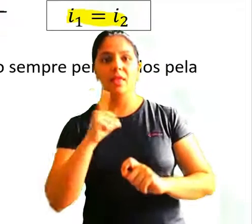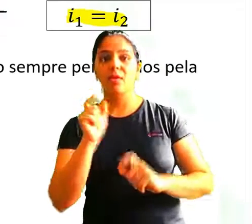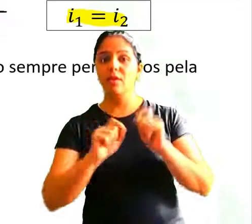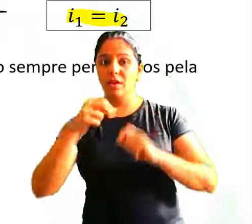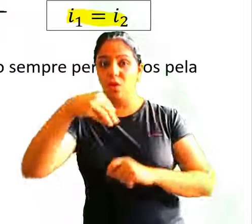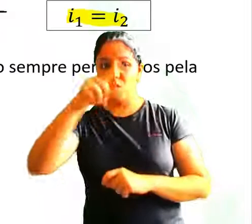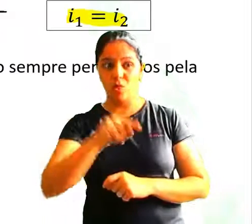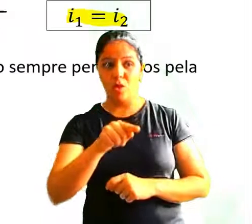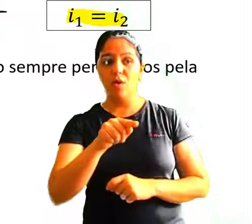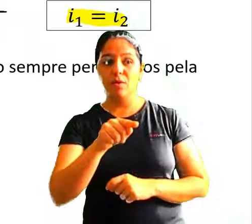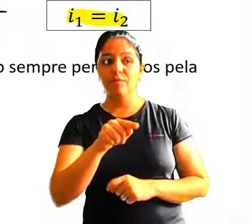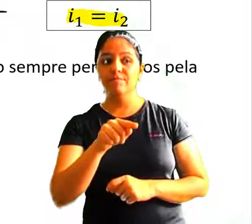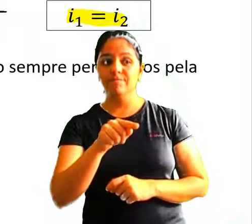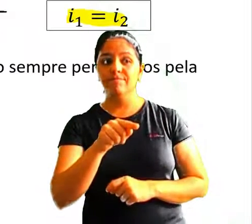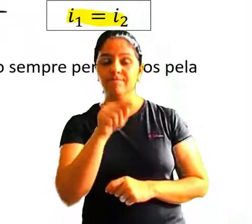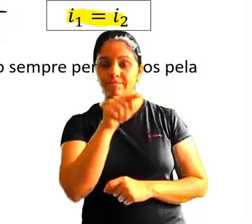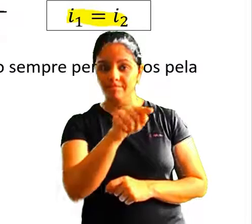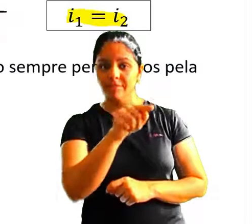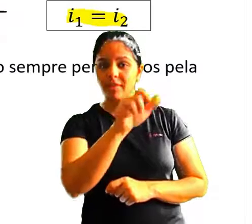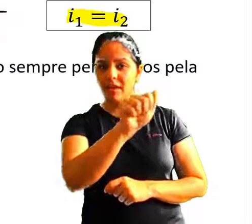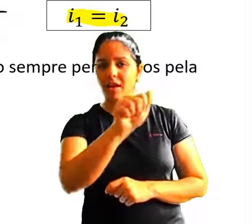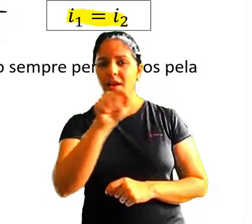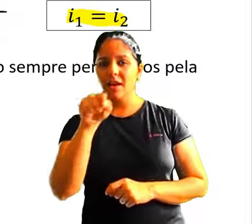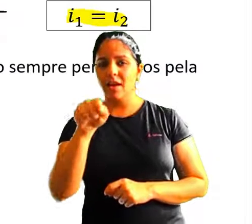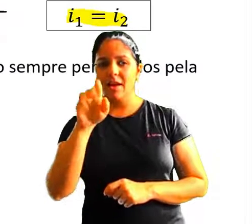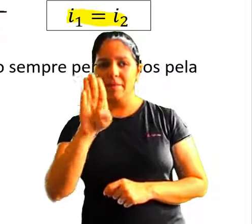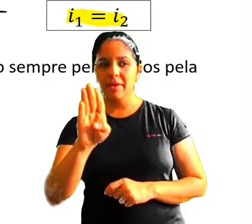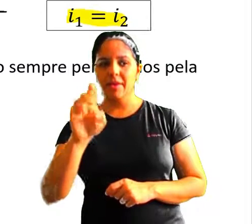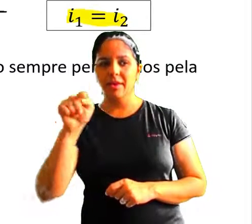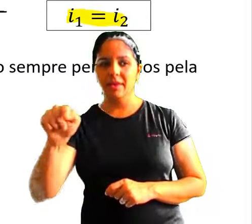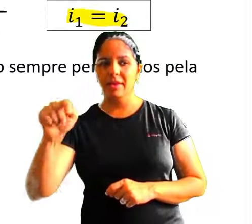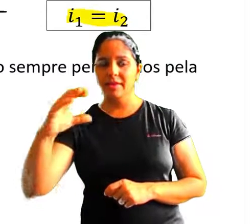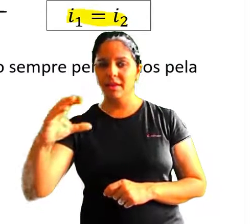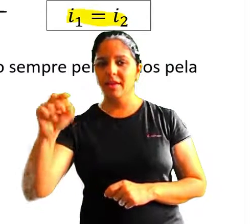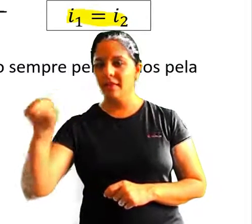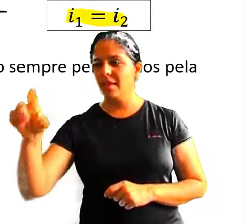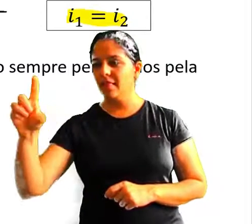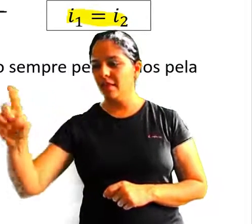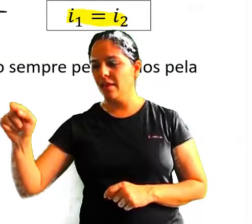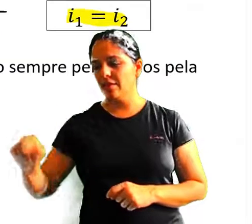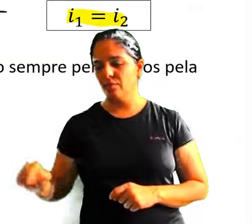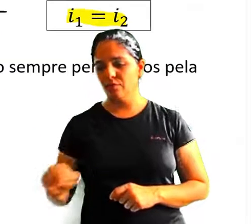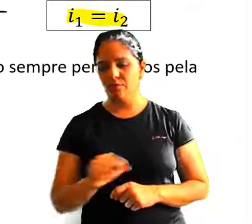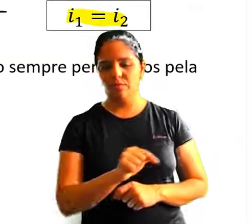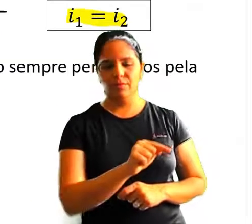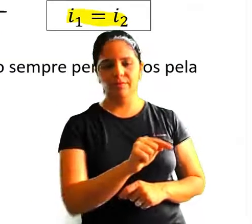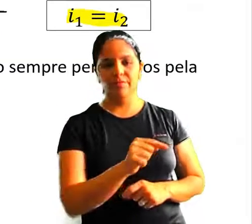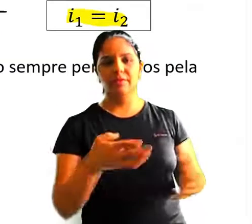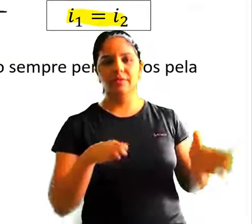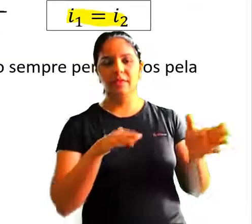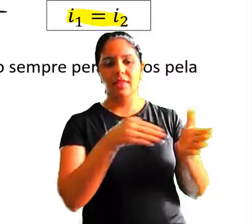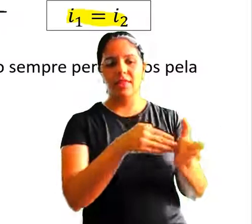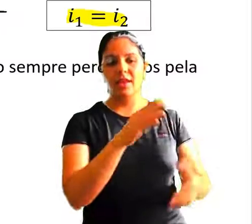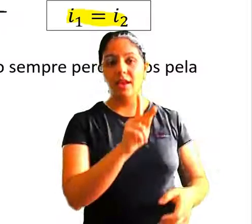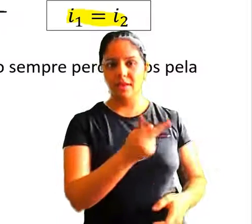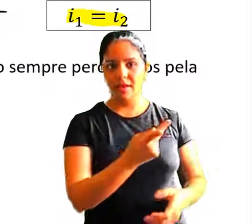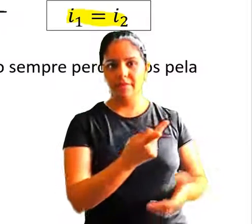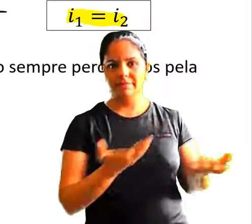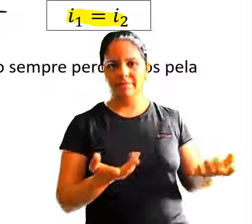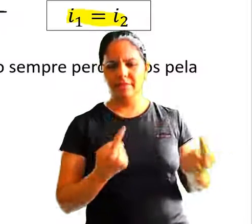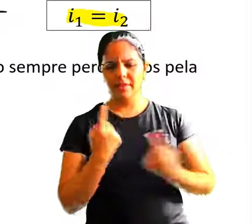série. Tá? Veja que eu tenho os nós, né, aqui chamados, né, denominados de A,